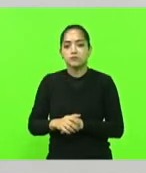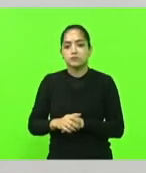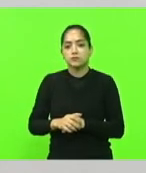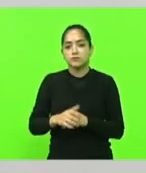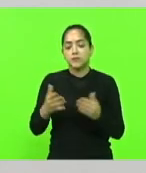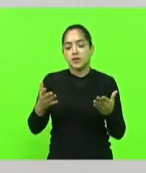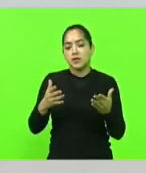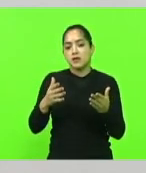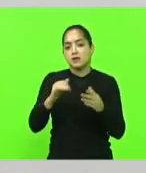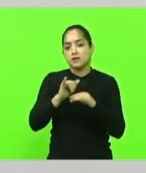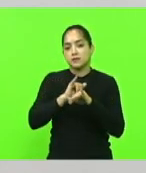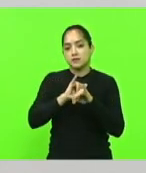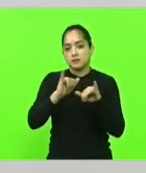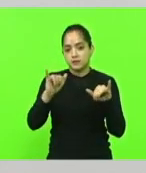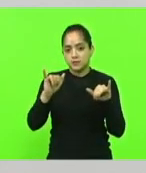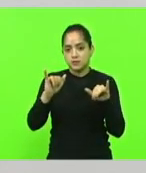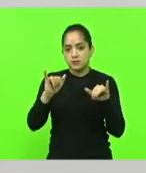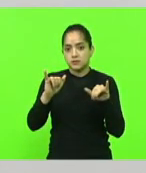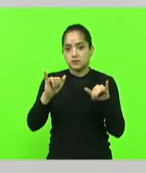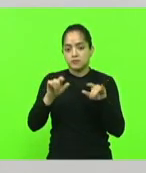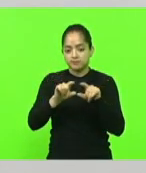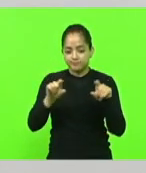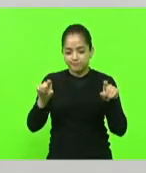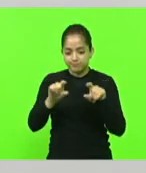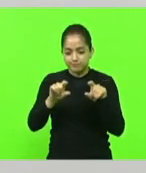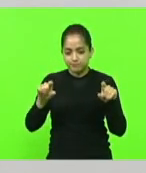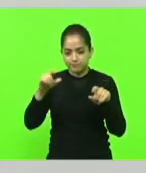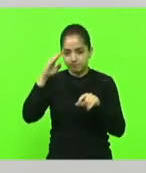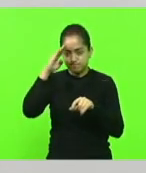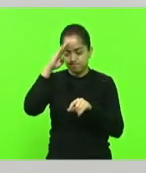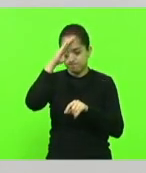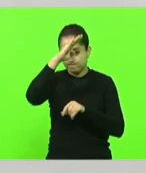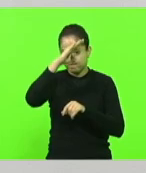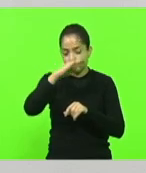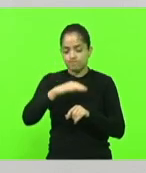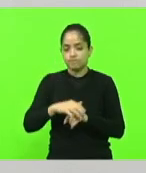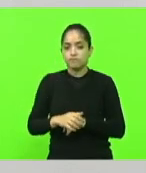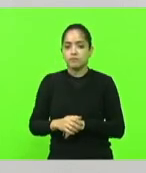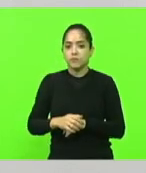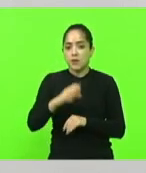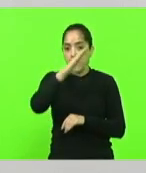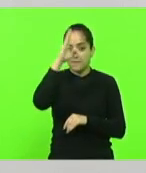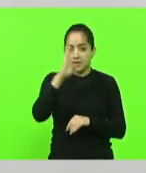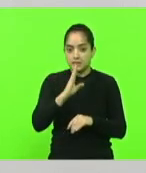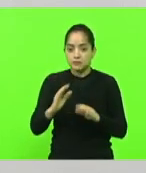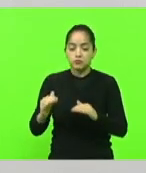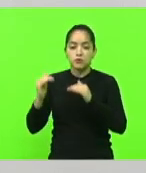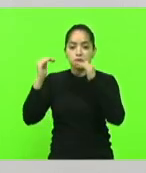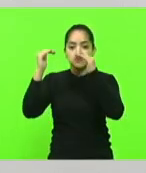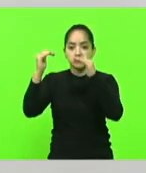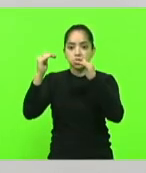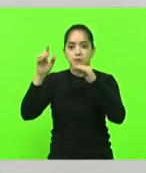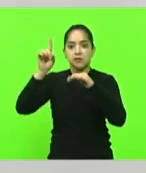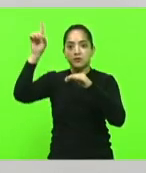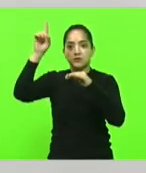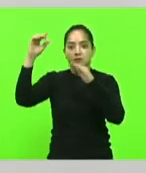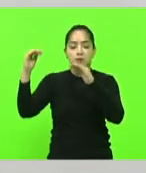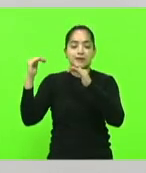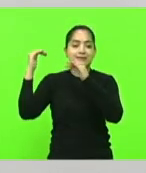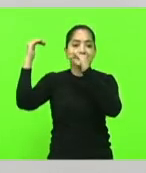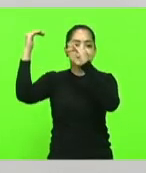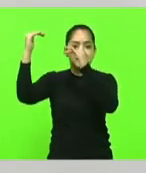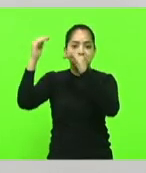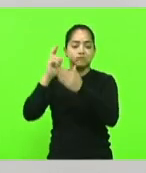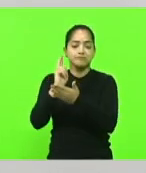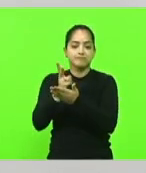dizendo que o bordão do nosso presidente Bolsonaro: Brasil acima de tudo e Deus acima de todos,